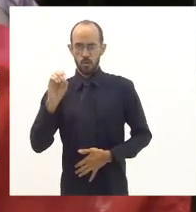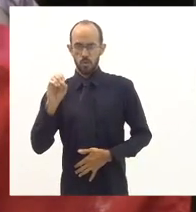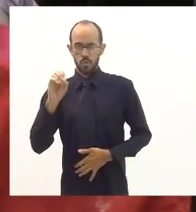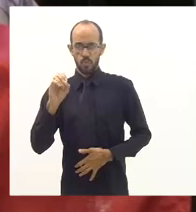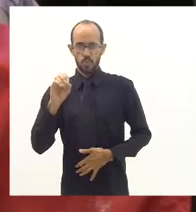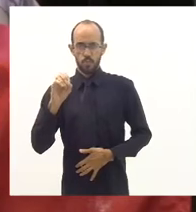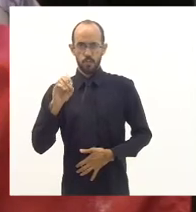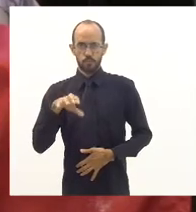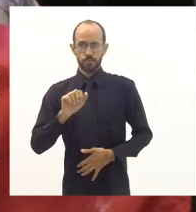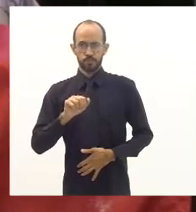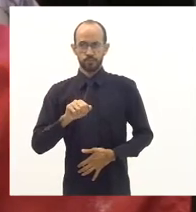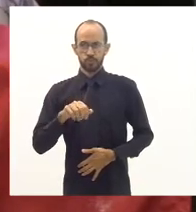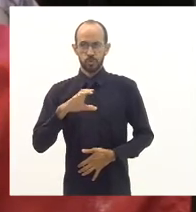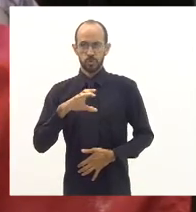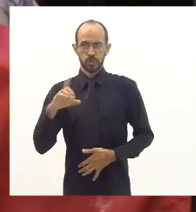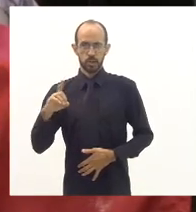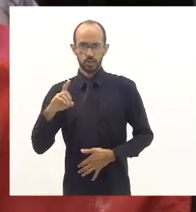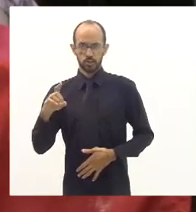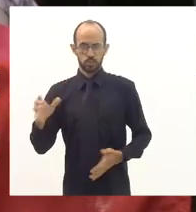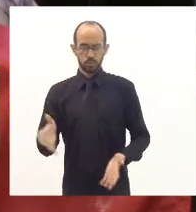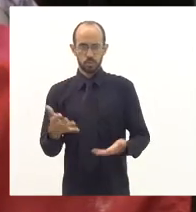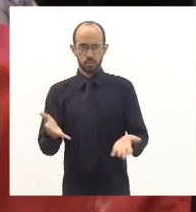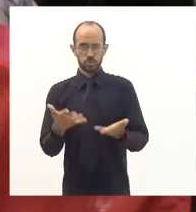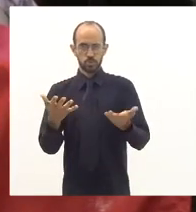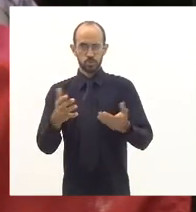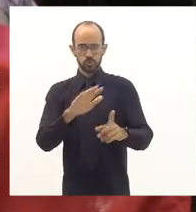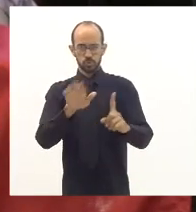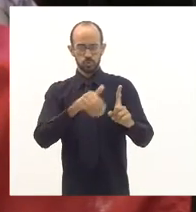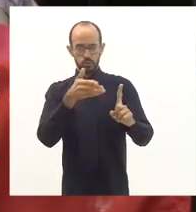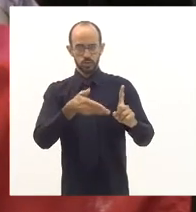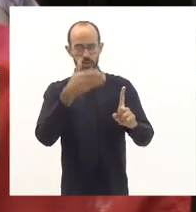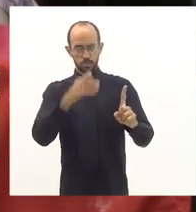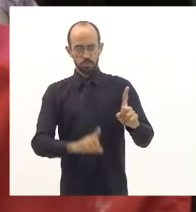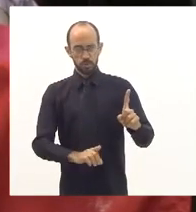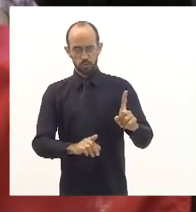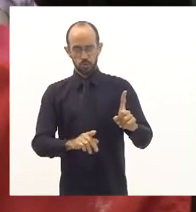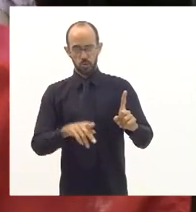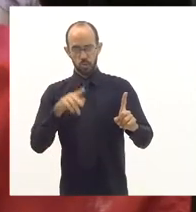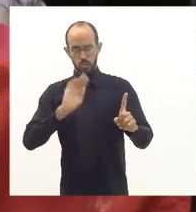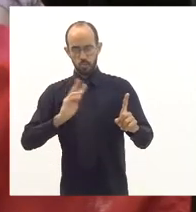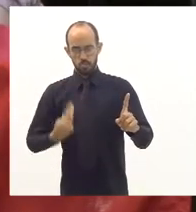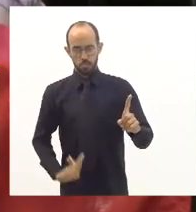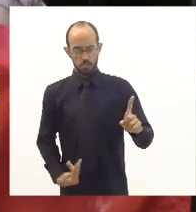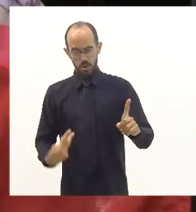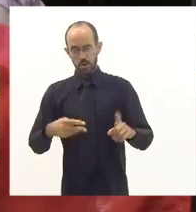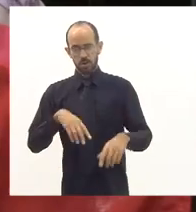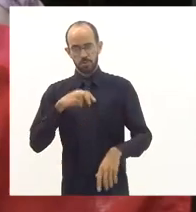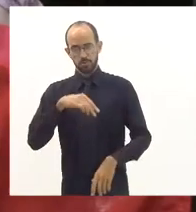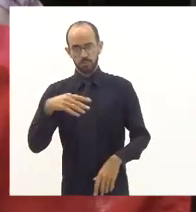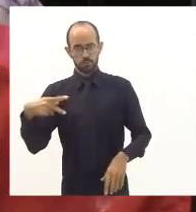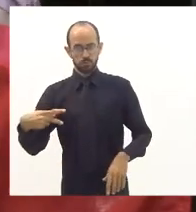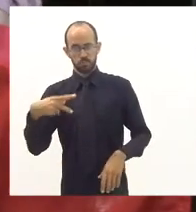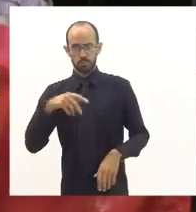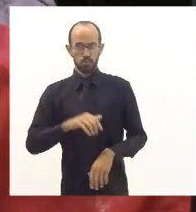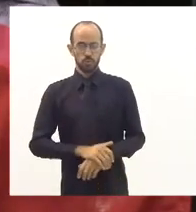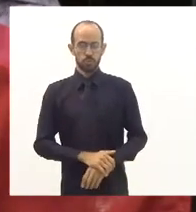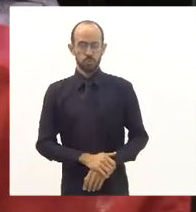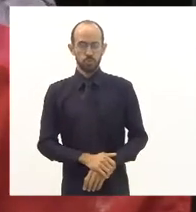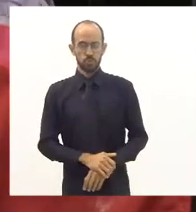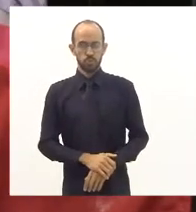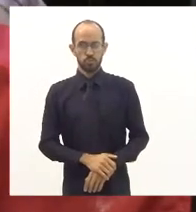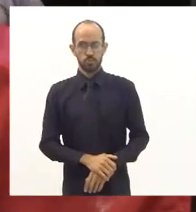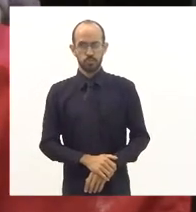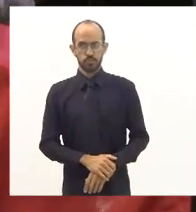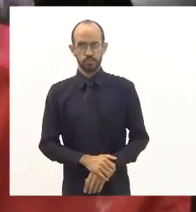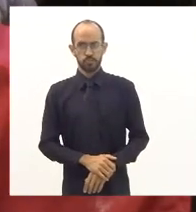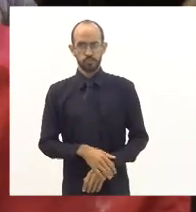coordenadora geral de Promoção da Dignidade da Pessoa Humana do Ministério Público Rio de Janeiro. Doutora Patrícia,